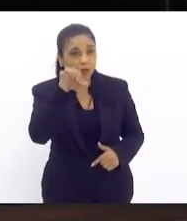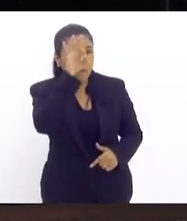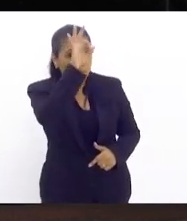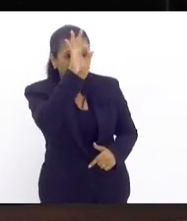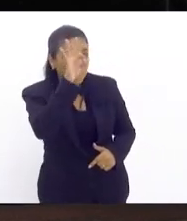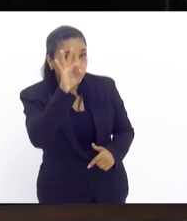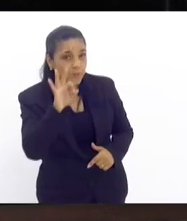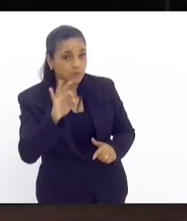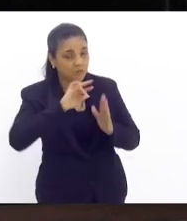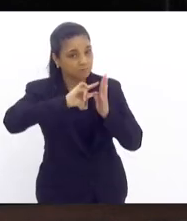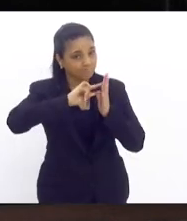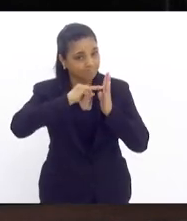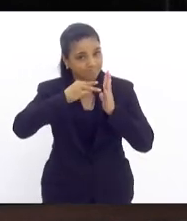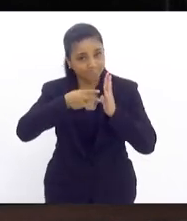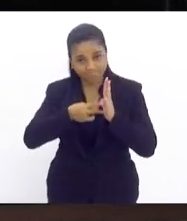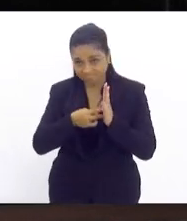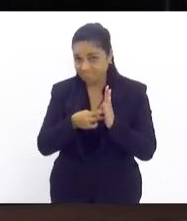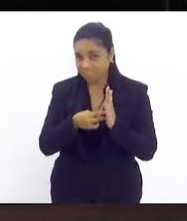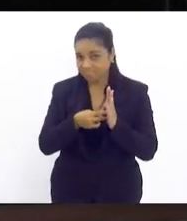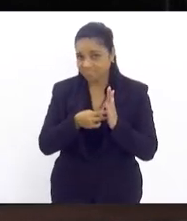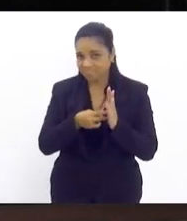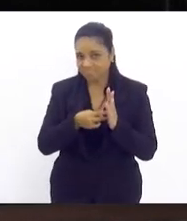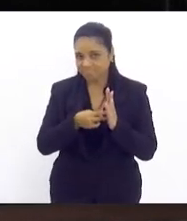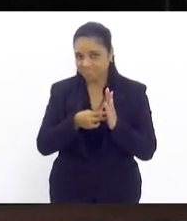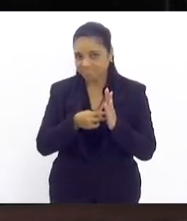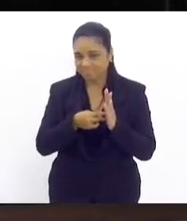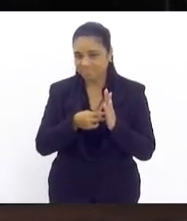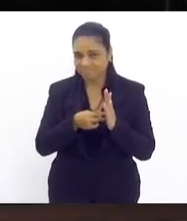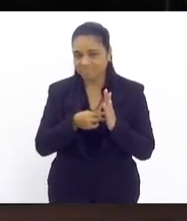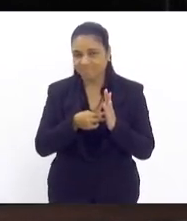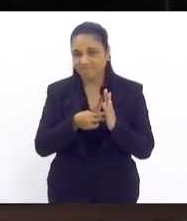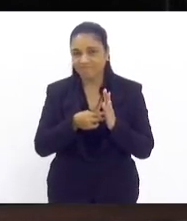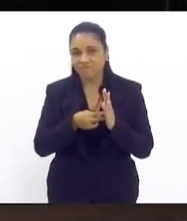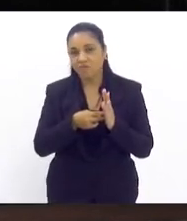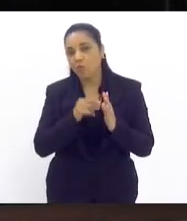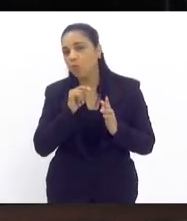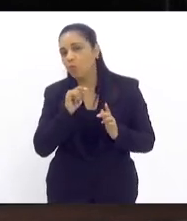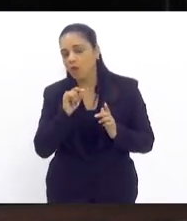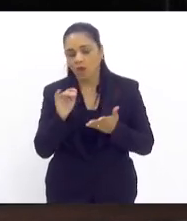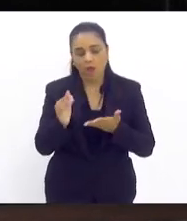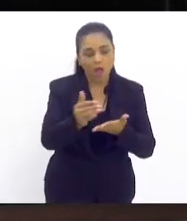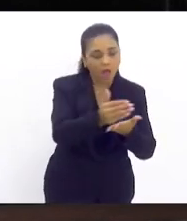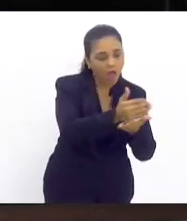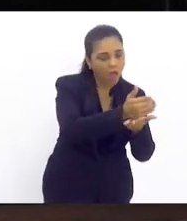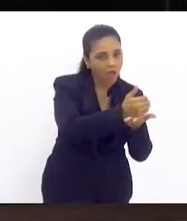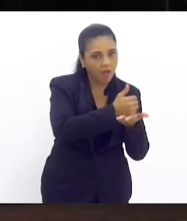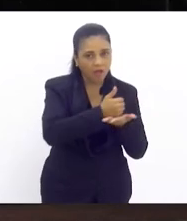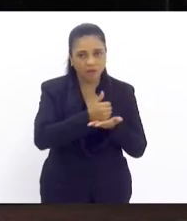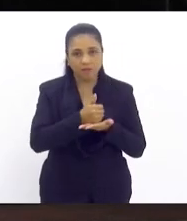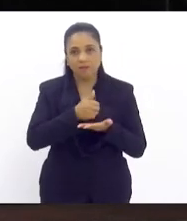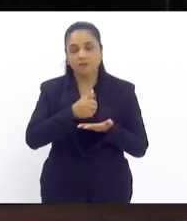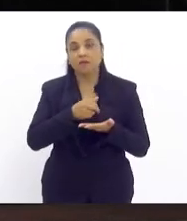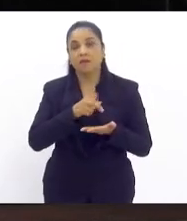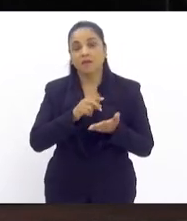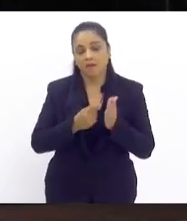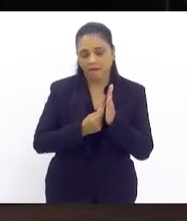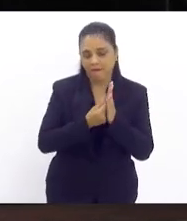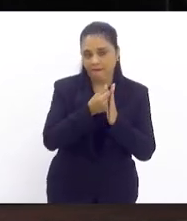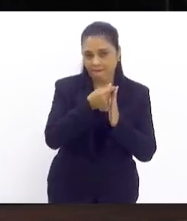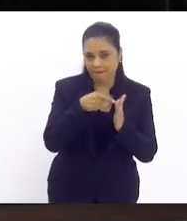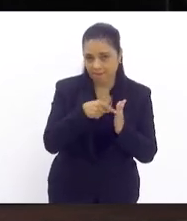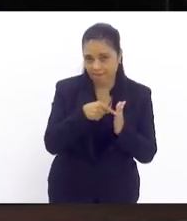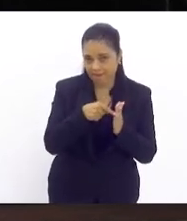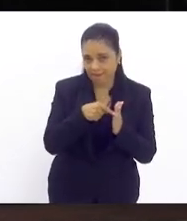239%, considerando aí, né, aquilo que é arrecadado, a receita corrente líquida, e